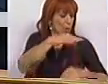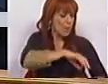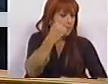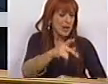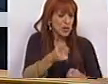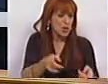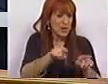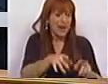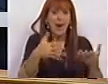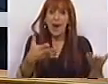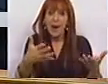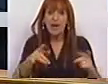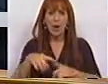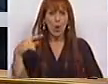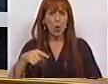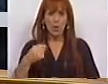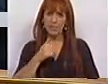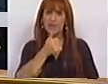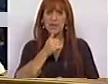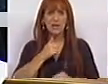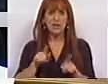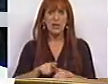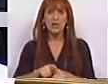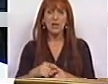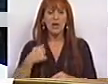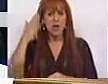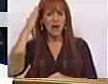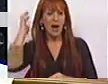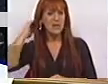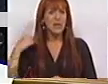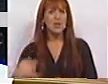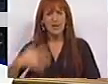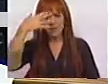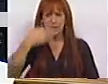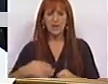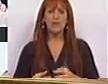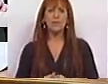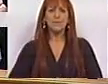pensão. Esta é a única decisão que consideramos decente.